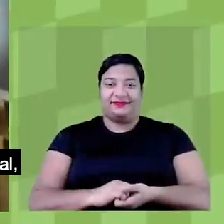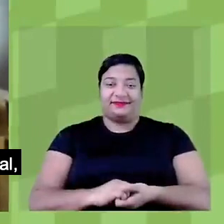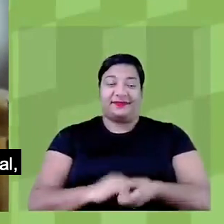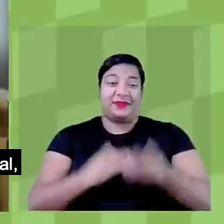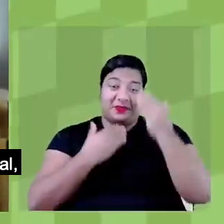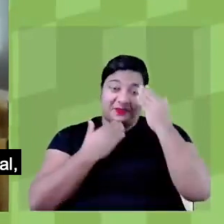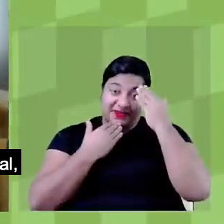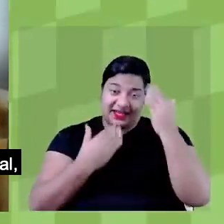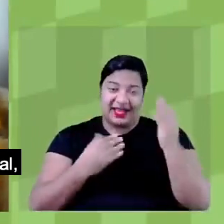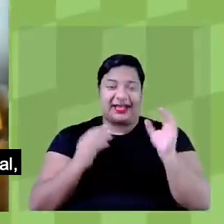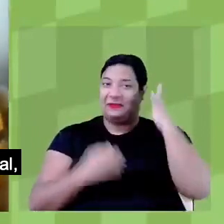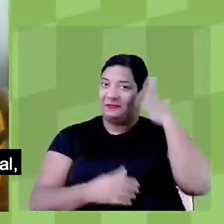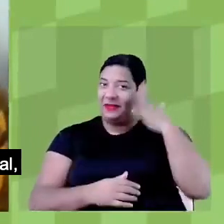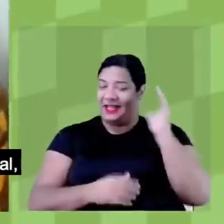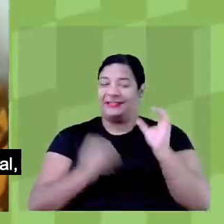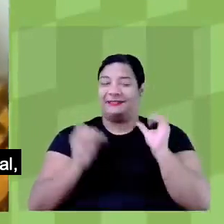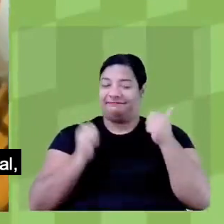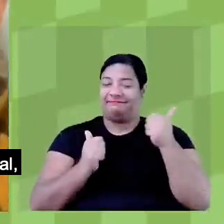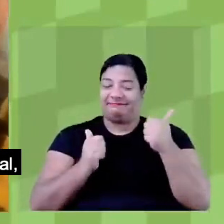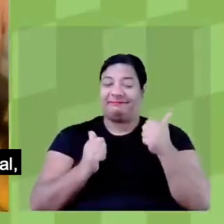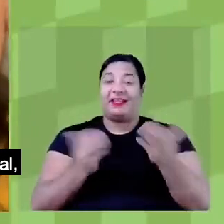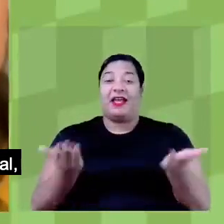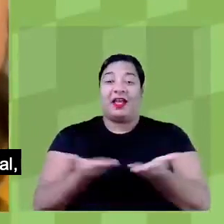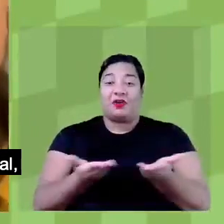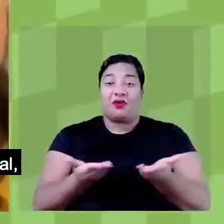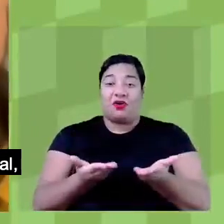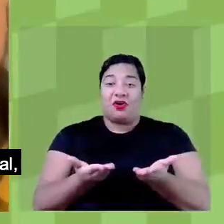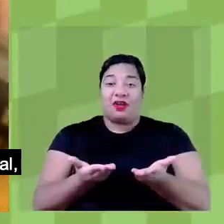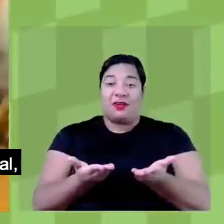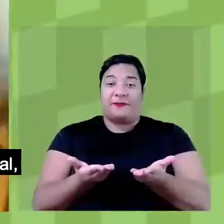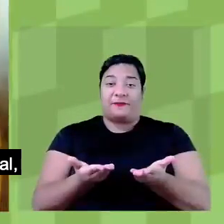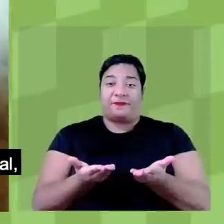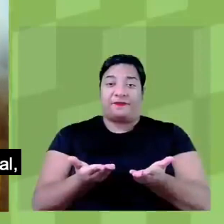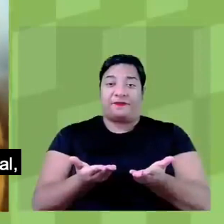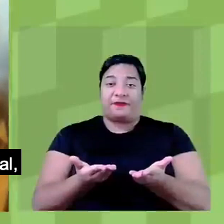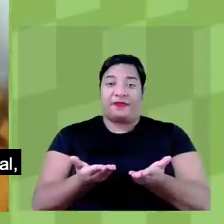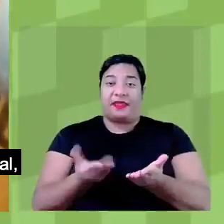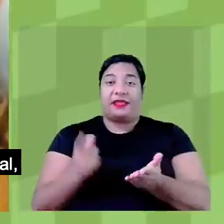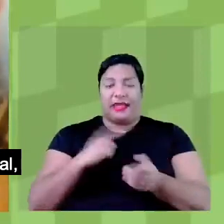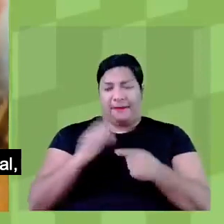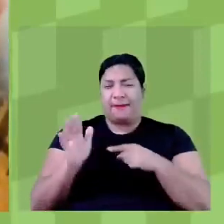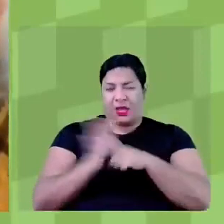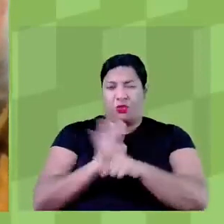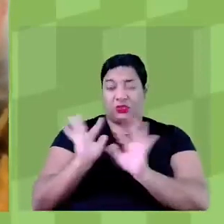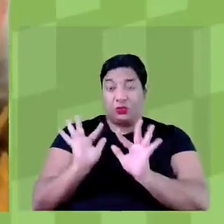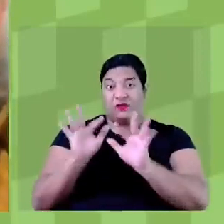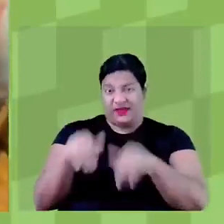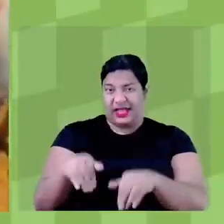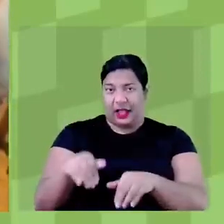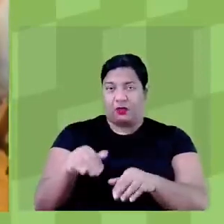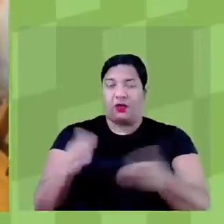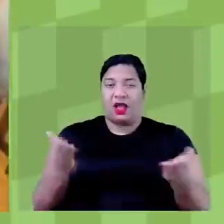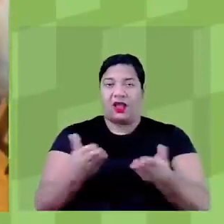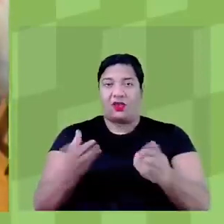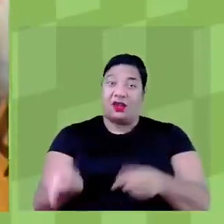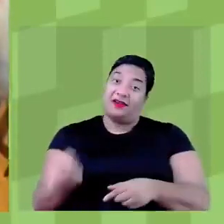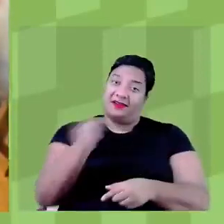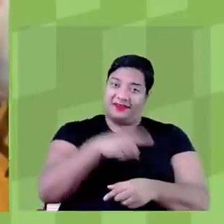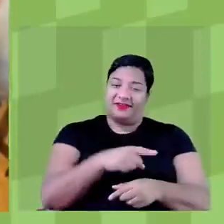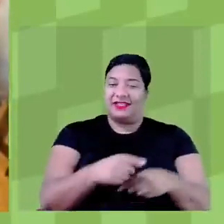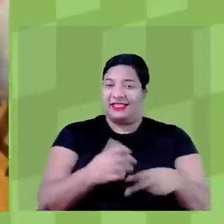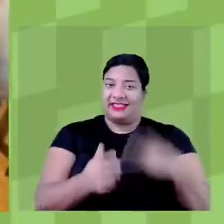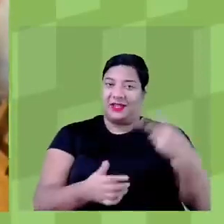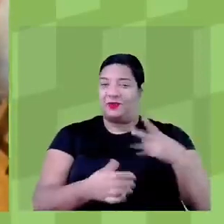Hiromi Nakazawa, chefe de cartório da primeira zona eleitoral Bela Vista. Das perguntas, né, que deixaremos mais ao final, vamos agora para a nossa segunda